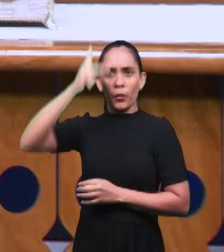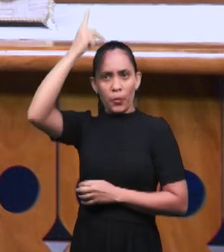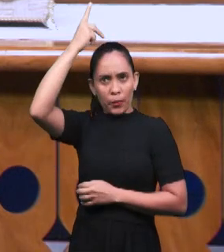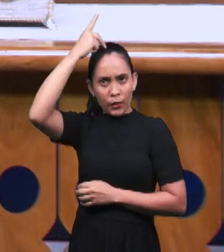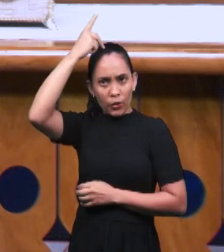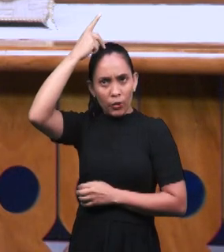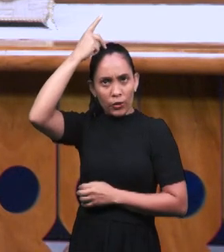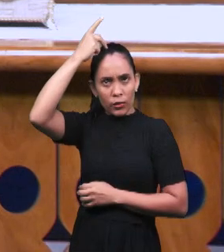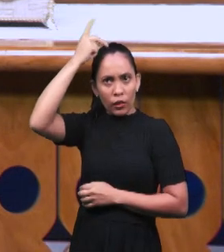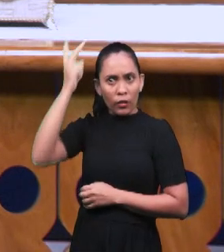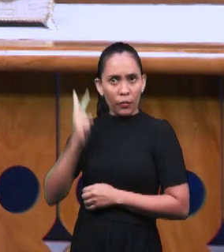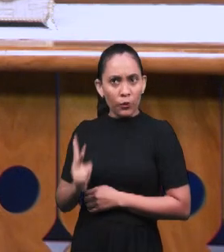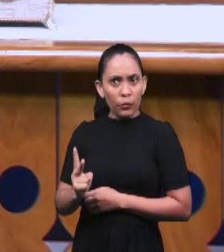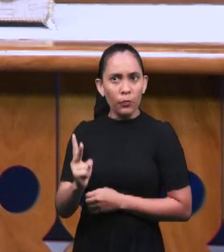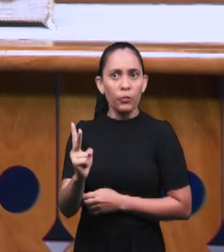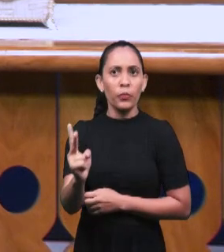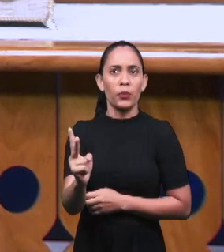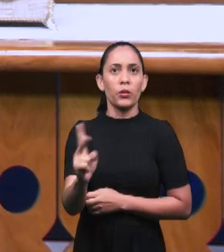tá?